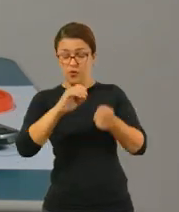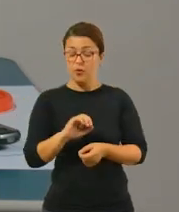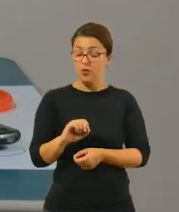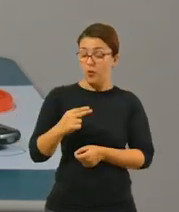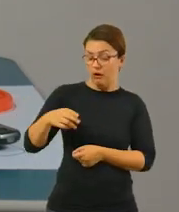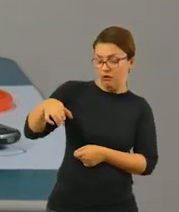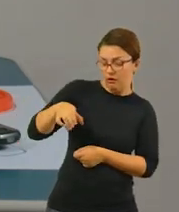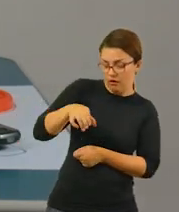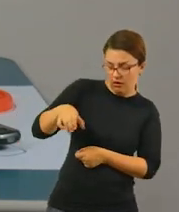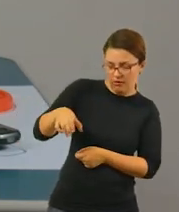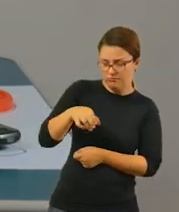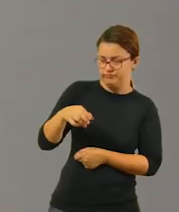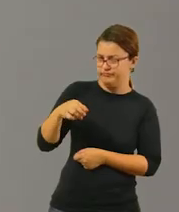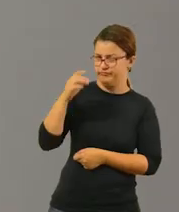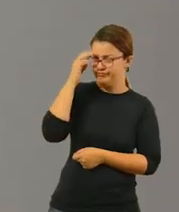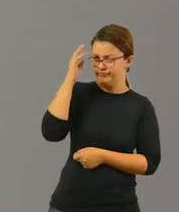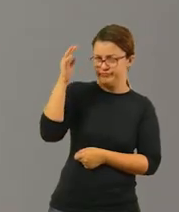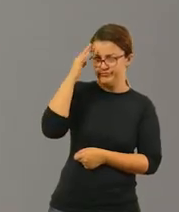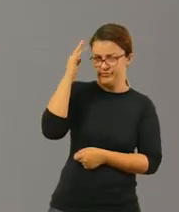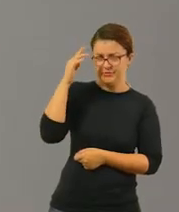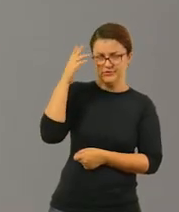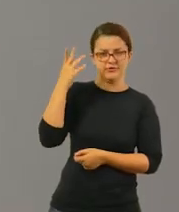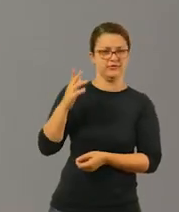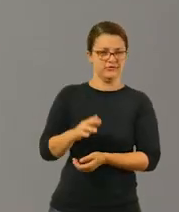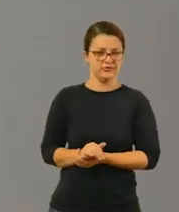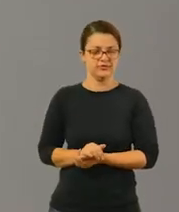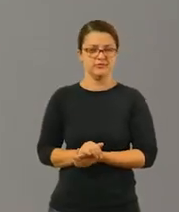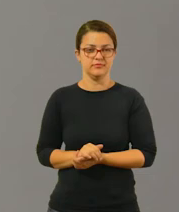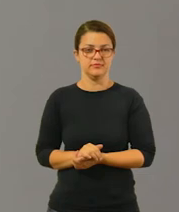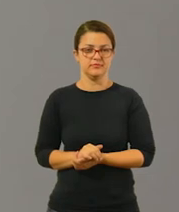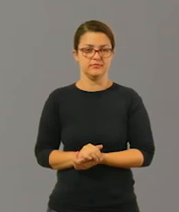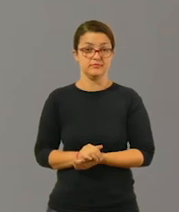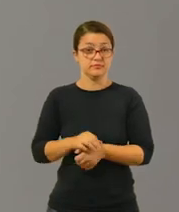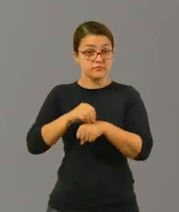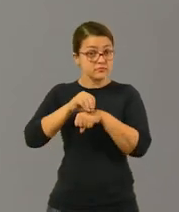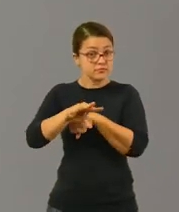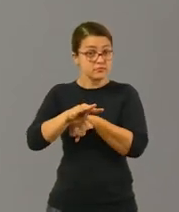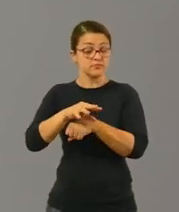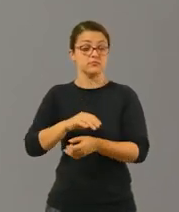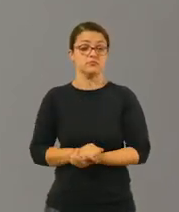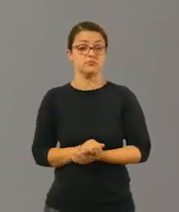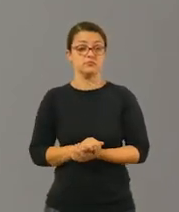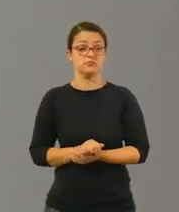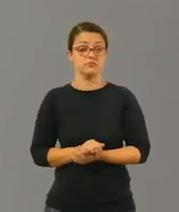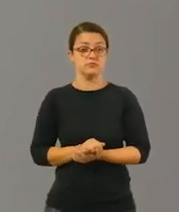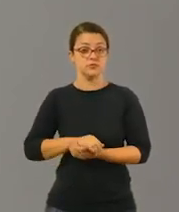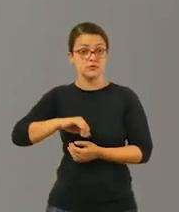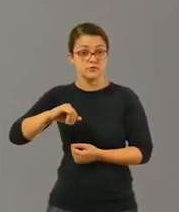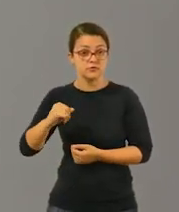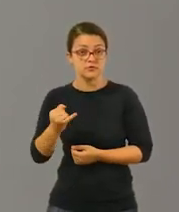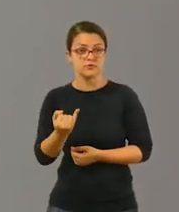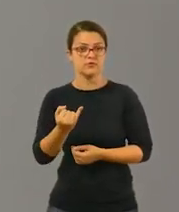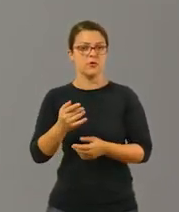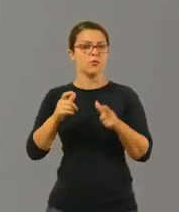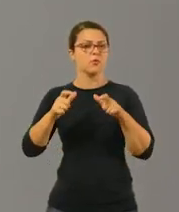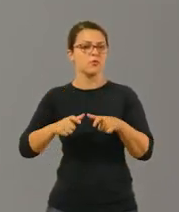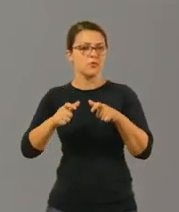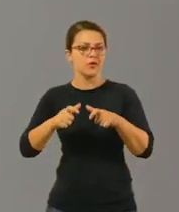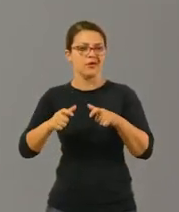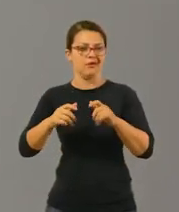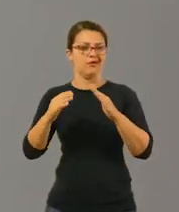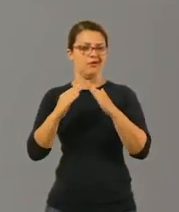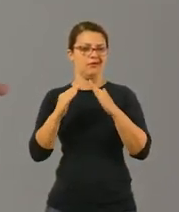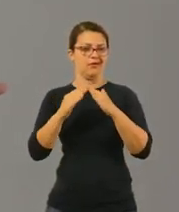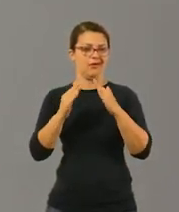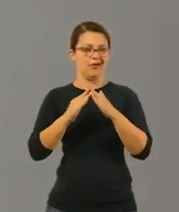imaginação, vocês também vão brincar com esse faz de conta da criança. E uma dica para vocês é vocês arrumarem um cantinho em casa para deixar